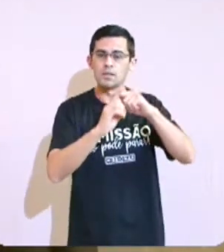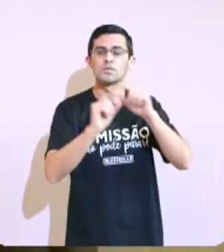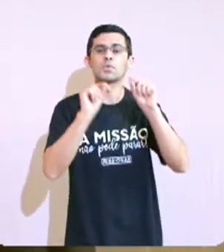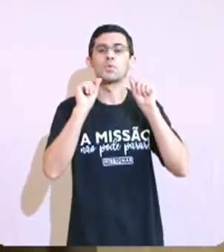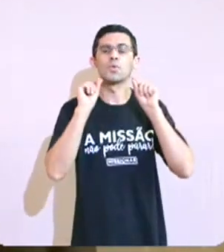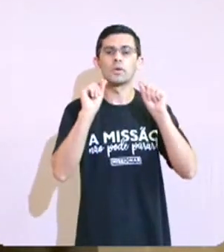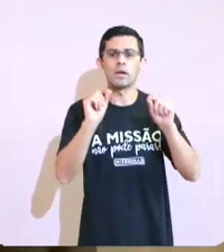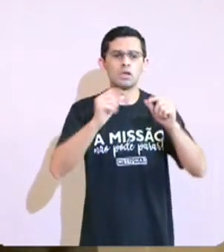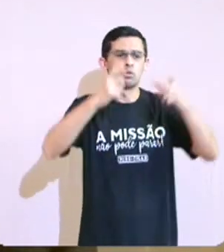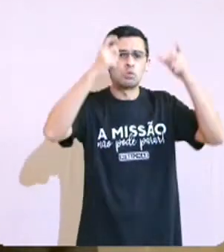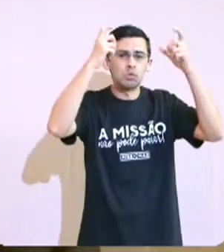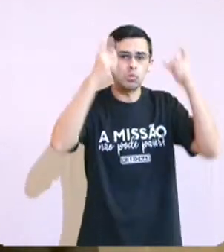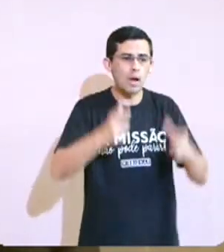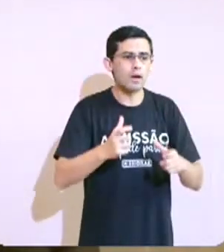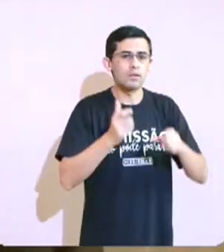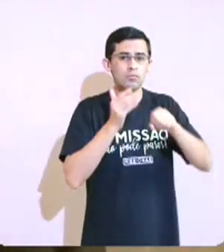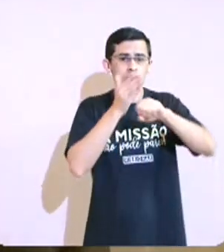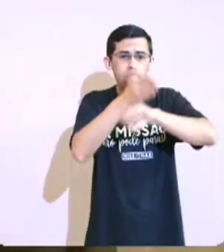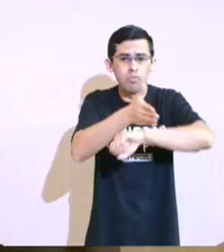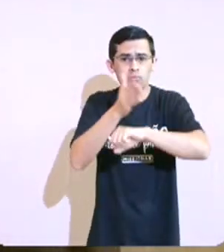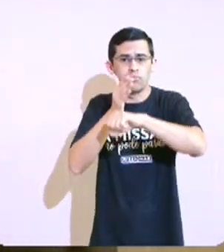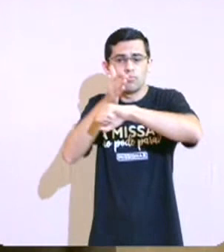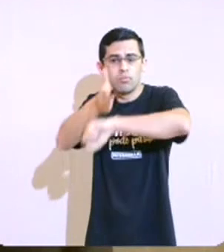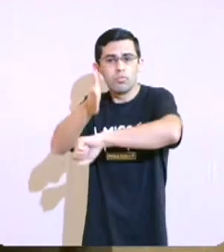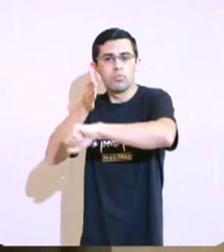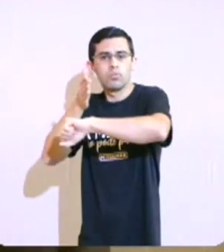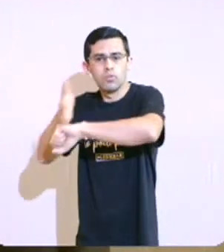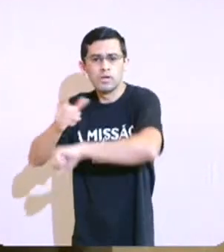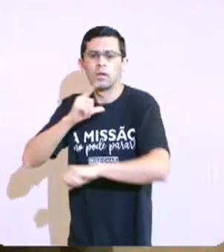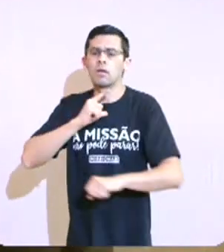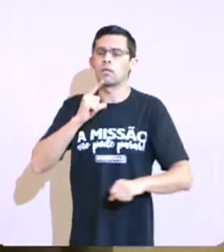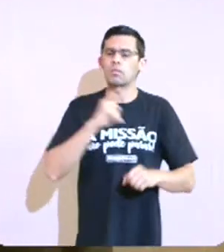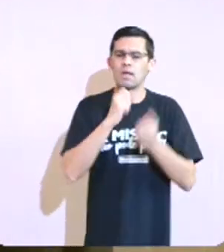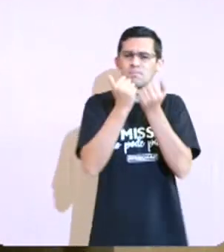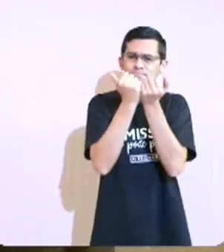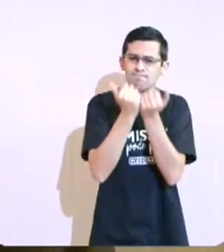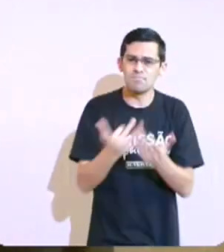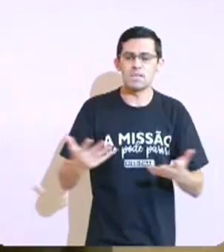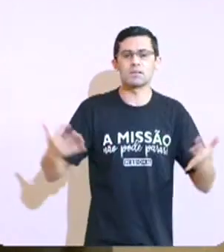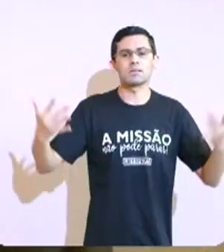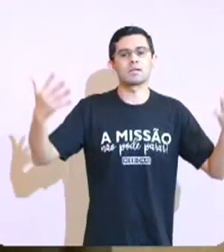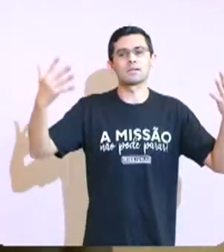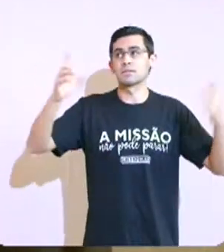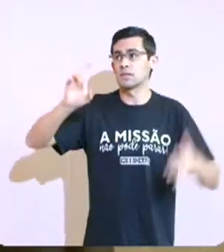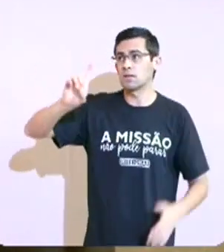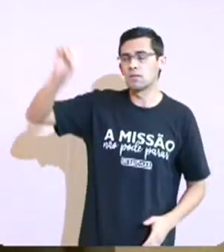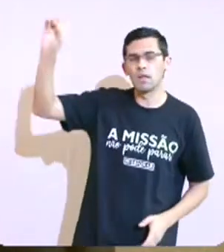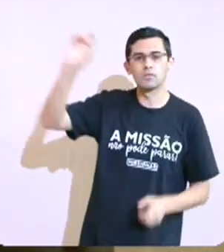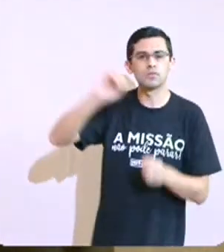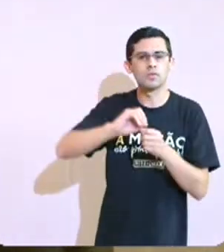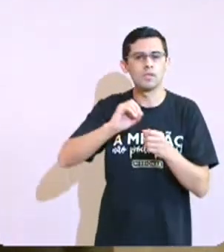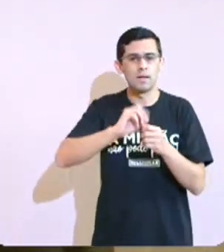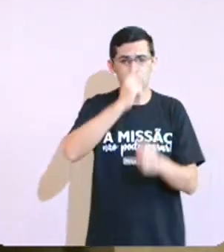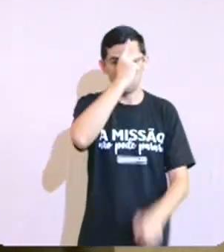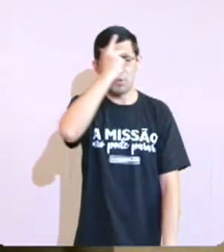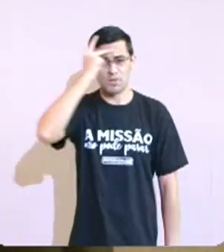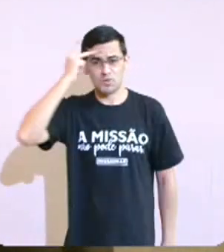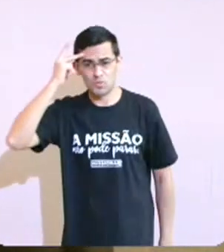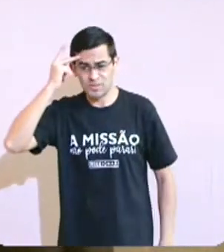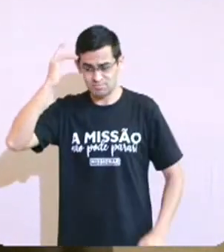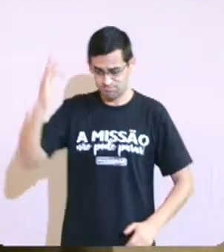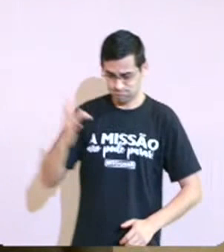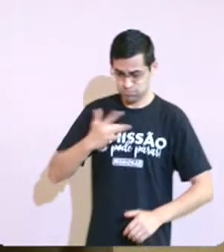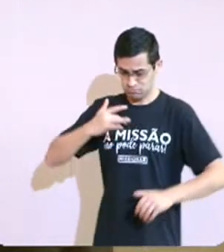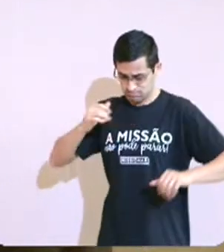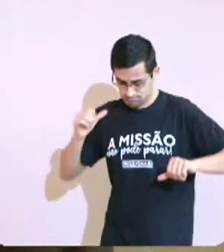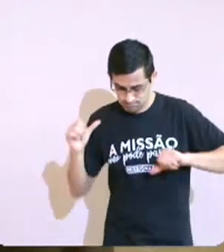verdade. Onde quer que a gente encontre fé e não fé, com sinais e prodígios maravilhosos. Pessoas são fisicamente